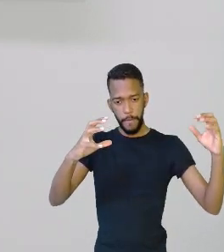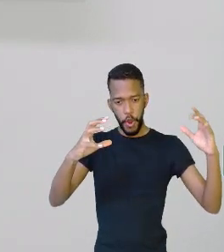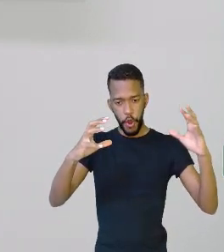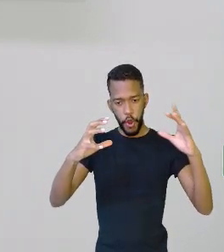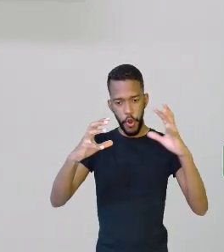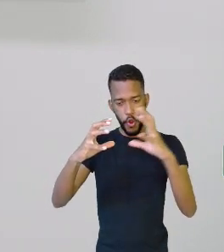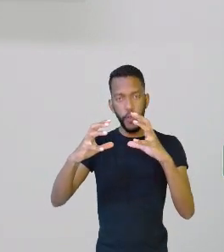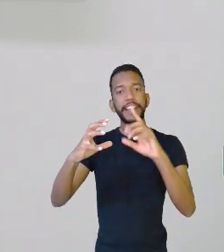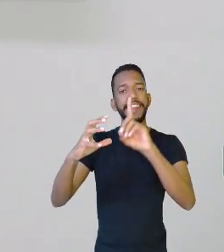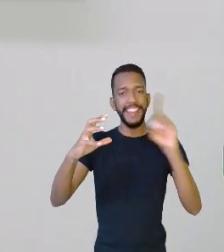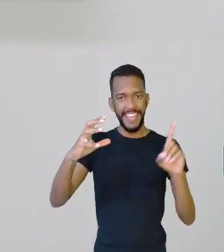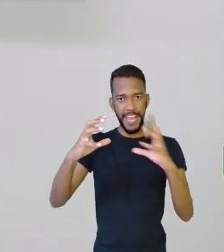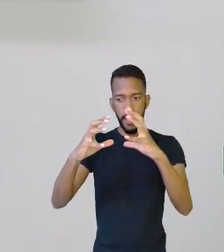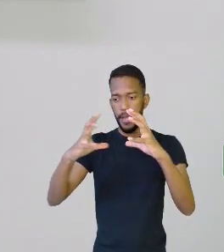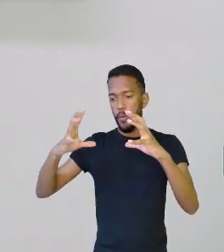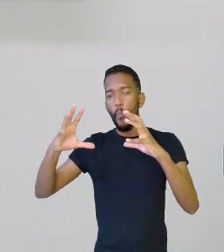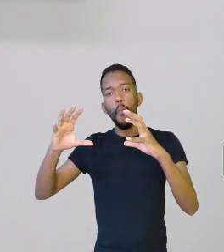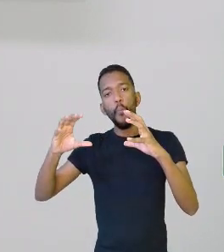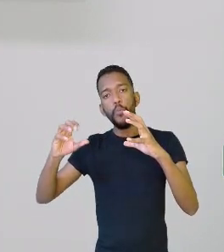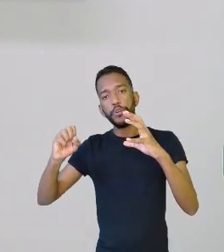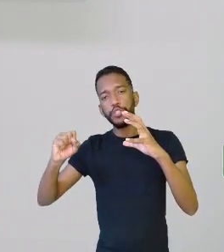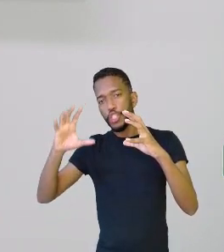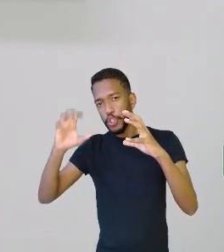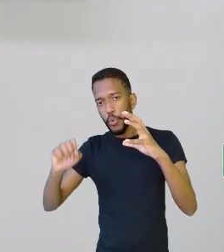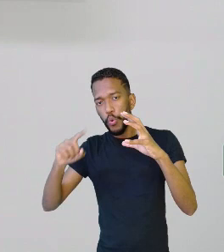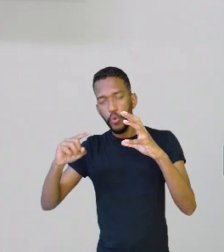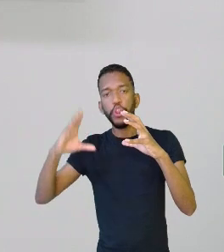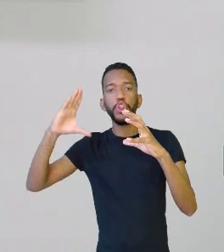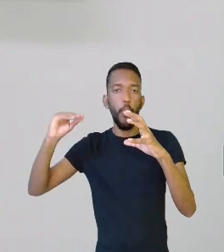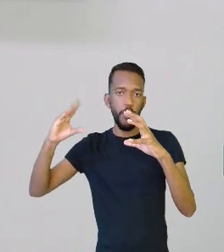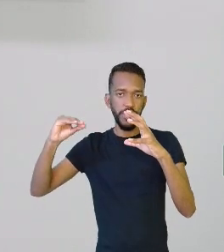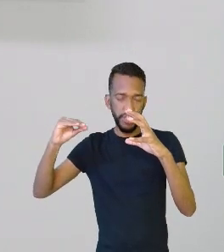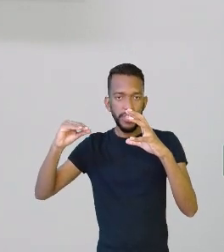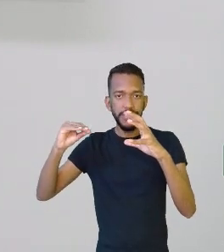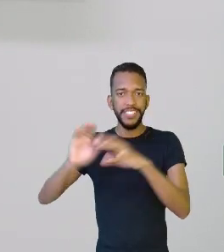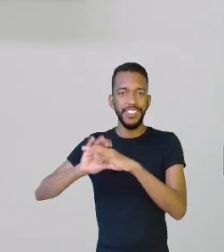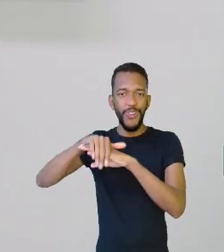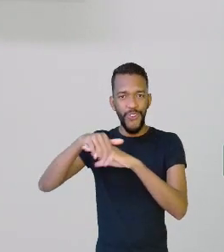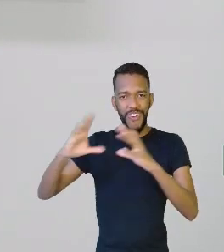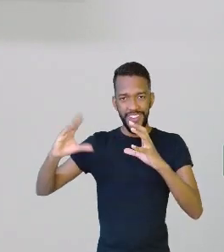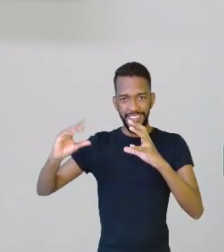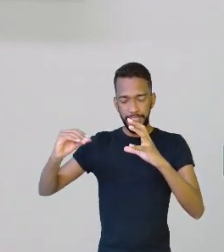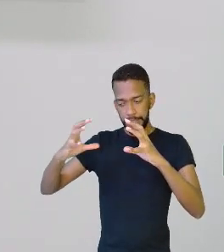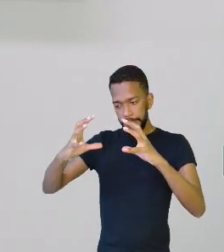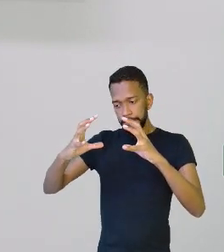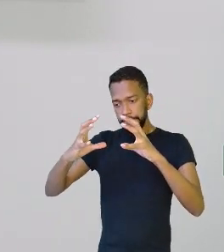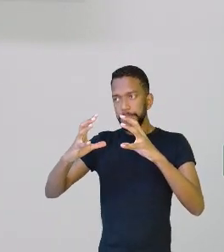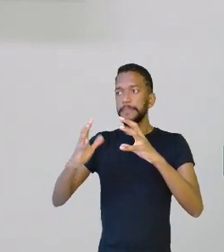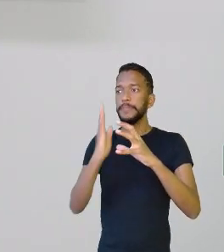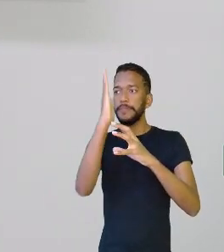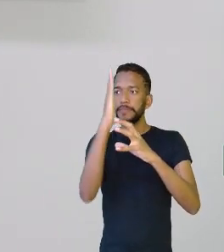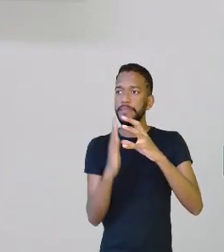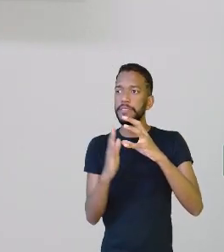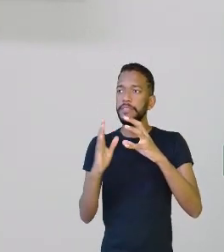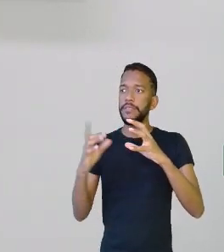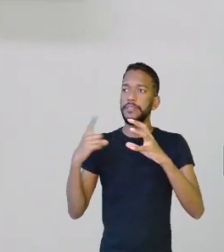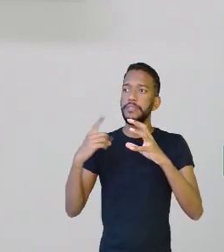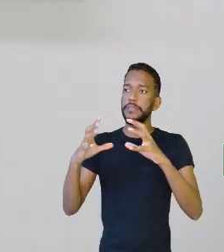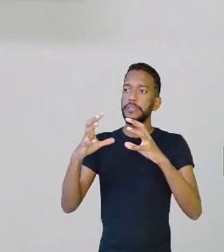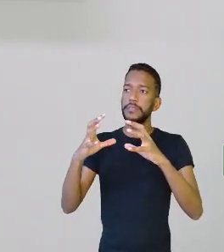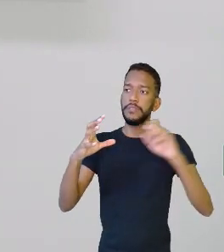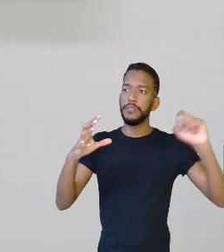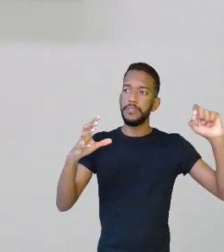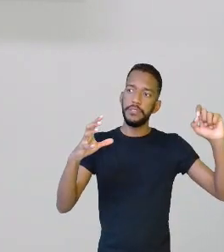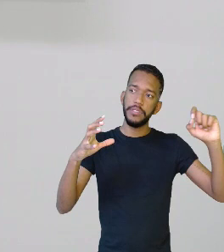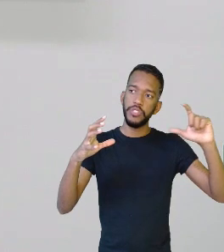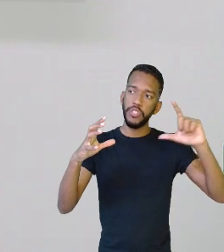para vocês, eu coloquei esta linha que corta a Terra em dois lados para mostrar que uma superfície está sendo